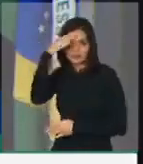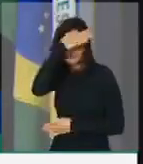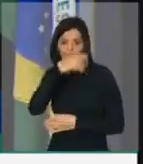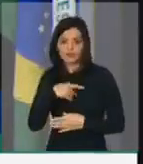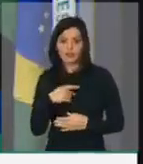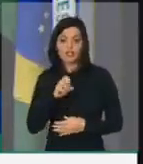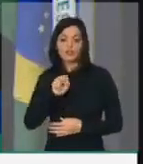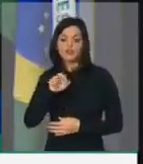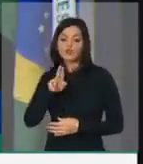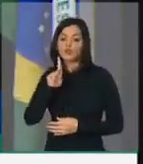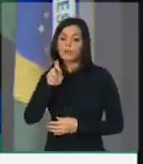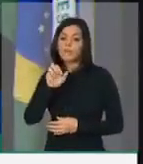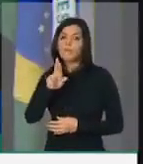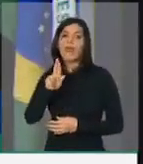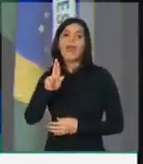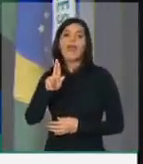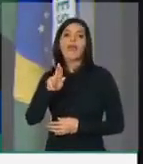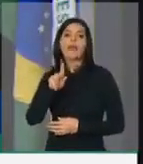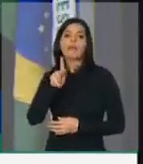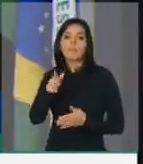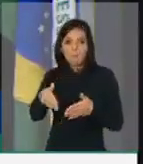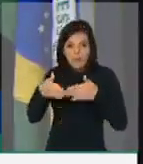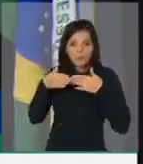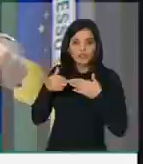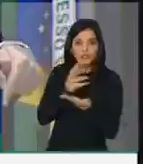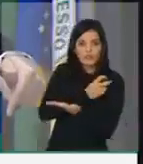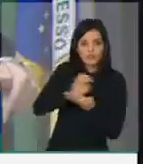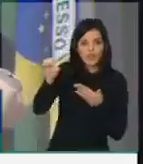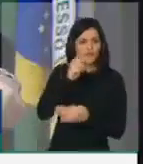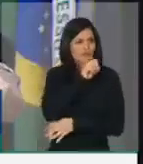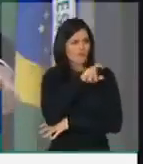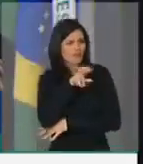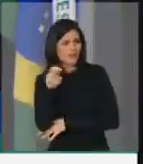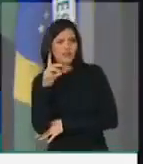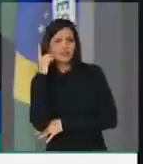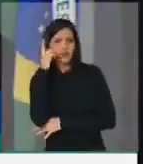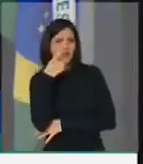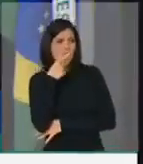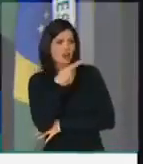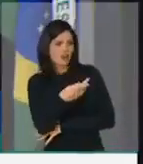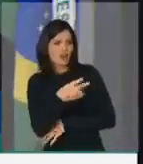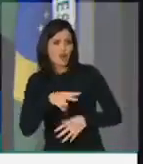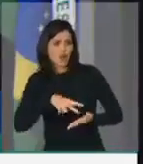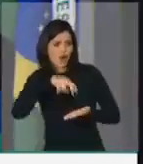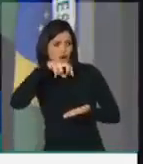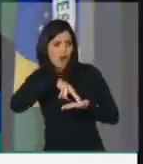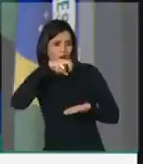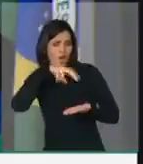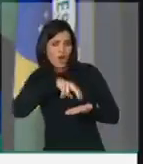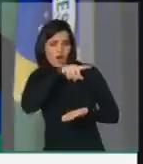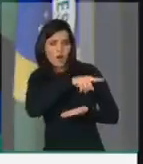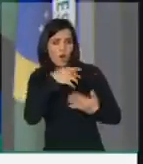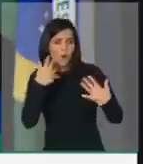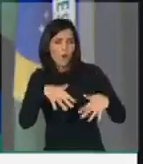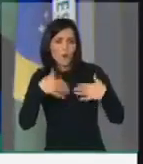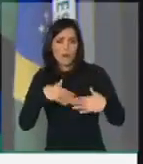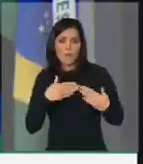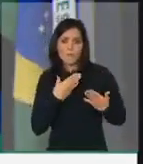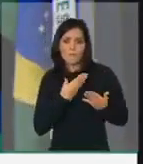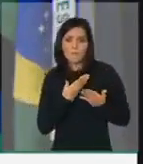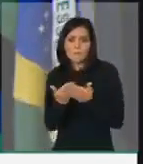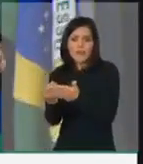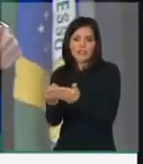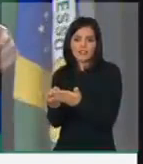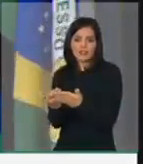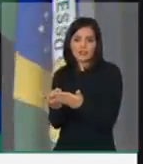impeachment crises super pedido de já ouvi até Deputado aqui dizendo comemorando esse super pedido de